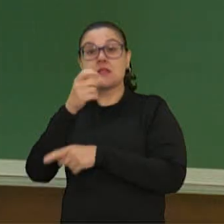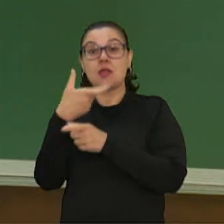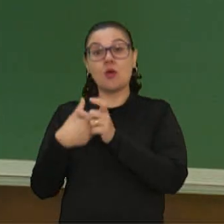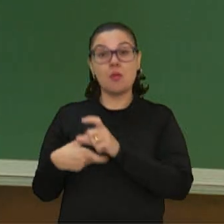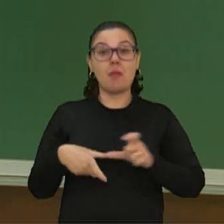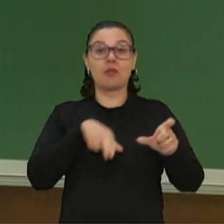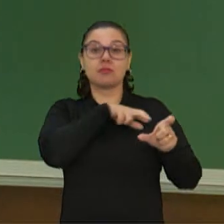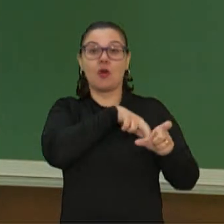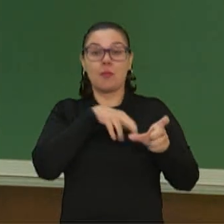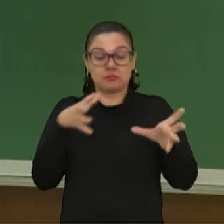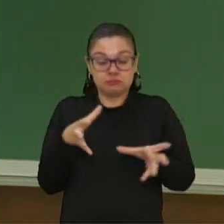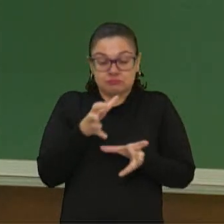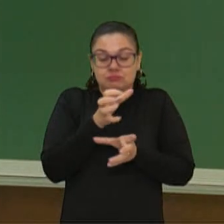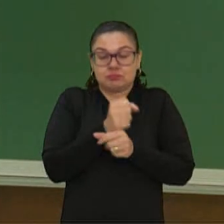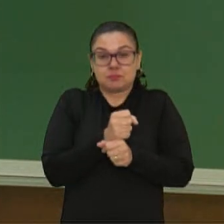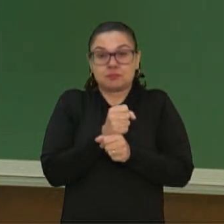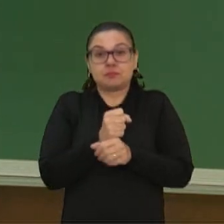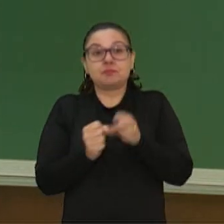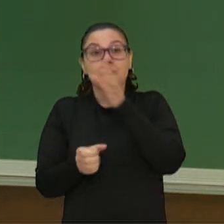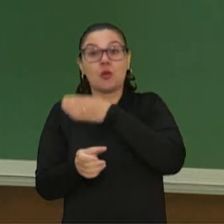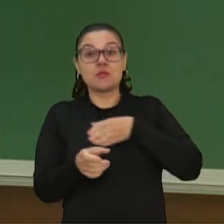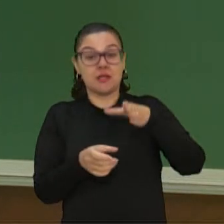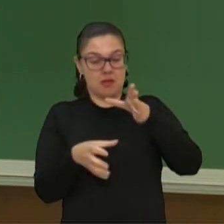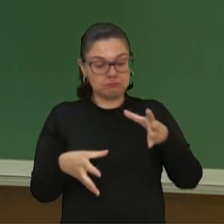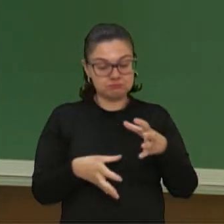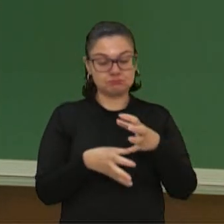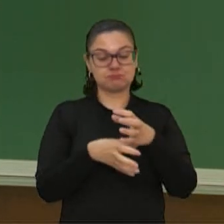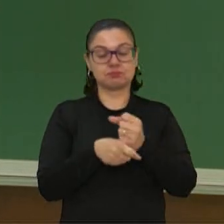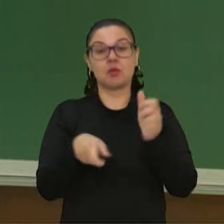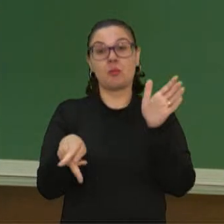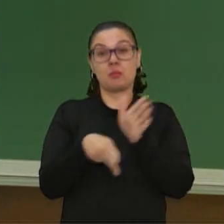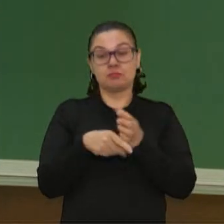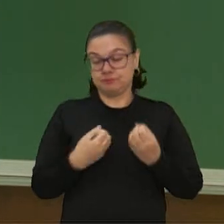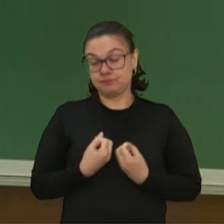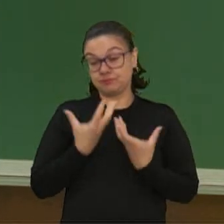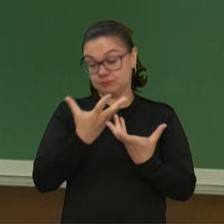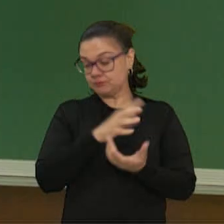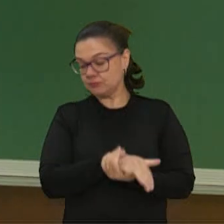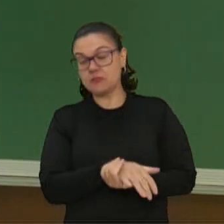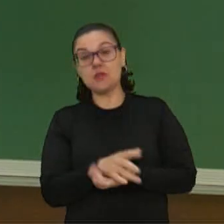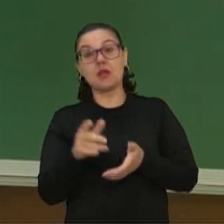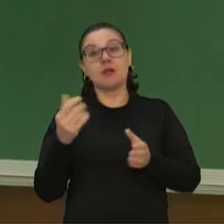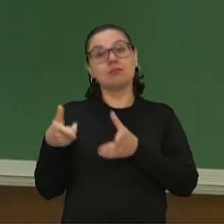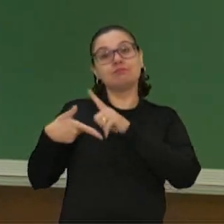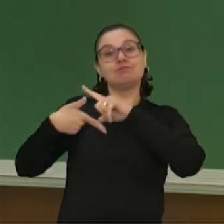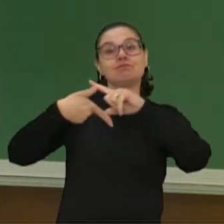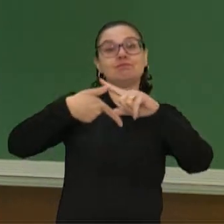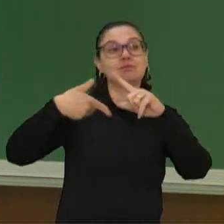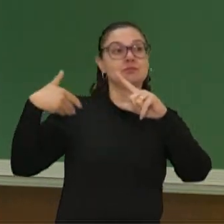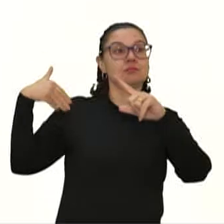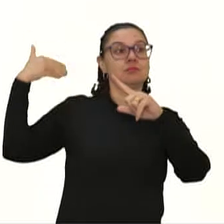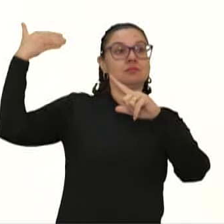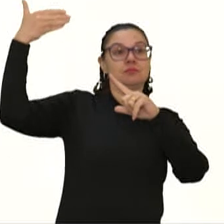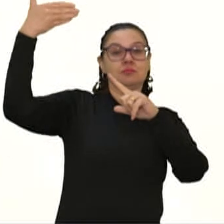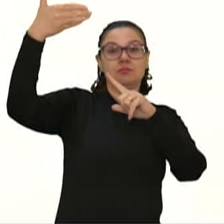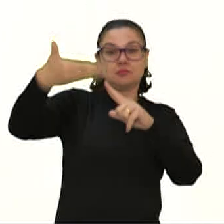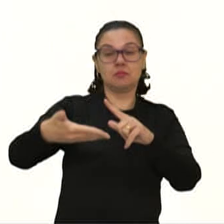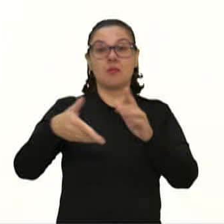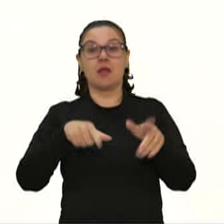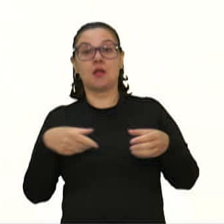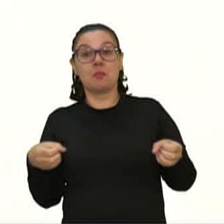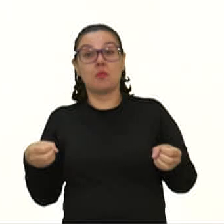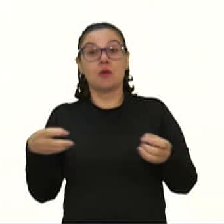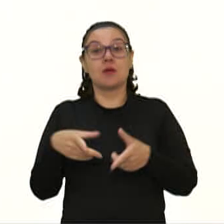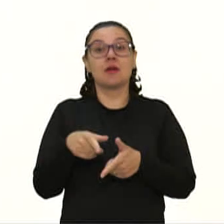o romance moderno. O romanceiro é um conjunto de poemas de tradição medieval. O romance moderno